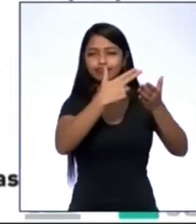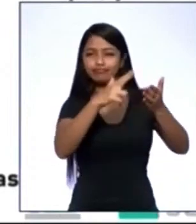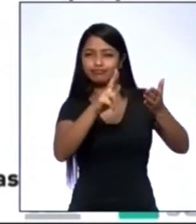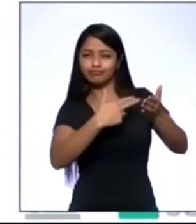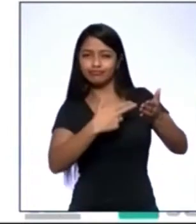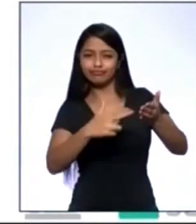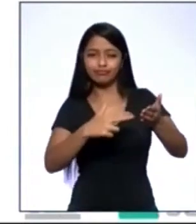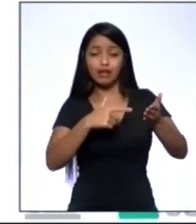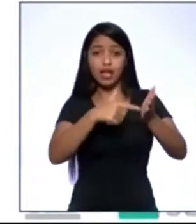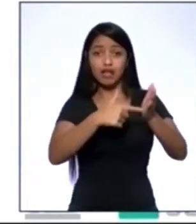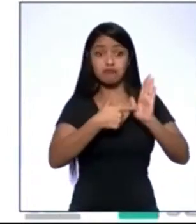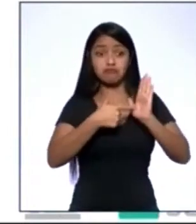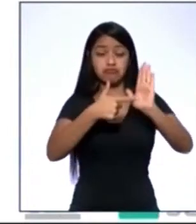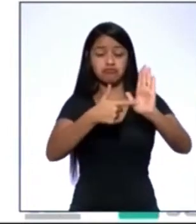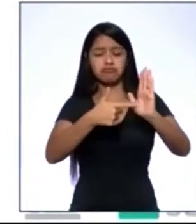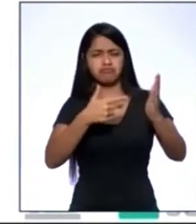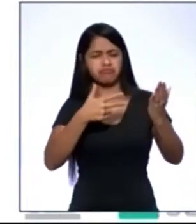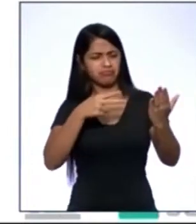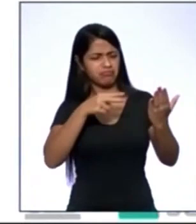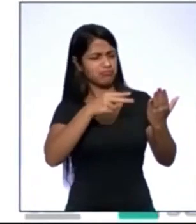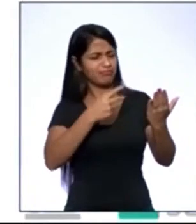obras enigmáticas. Vamos ver?